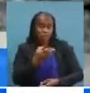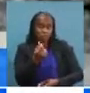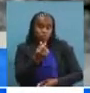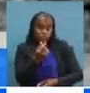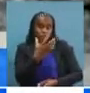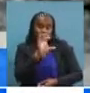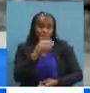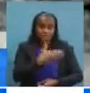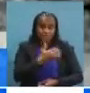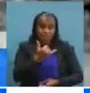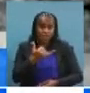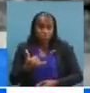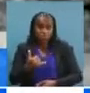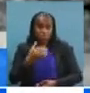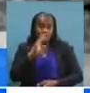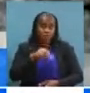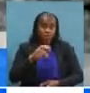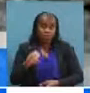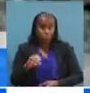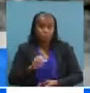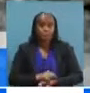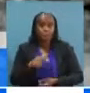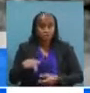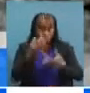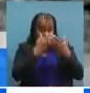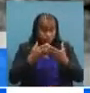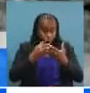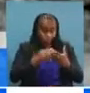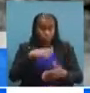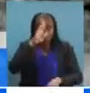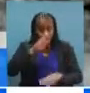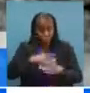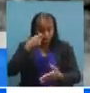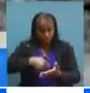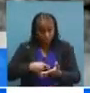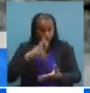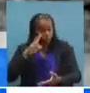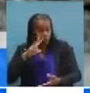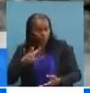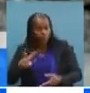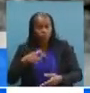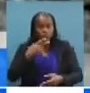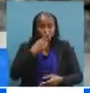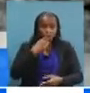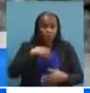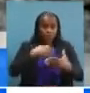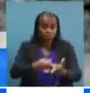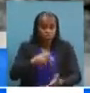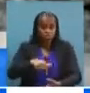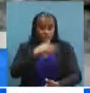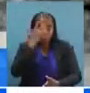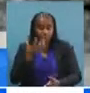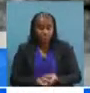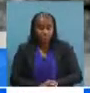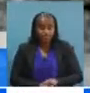122 mil contos a relação está no estudo de caso do investimento no controlo do tabaco entregue esta manhã as autoridades